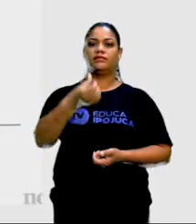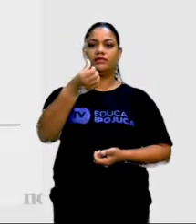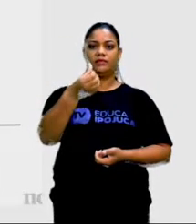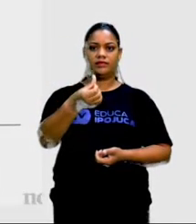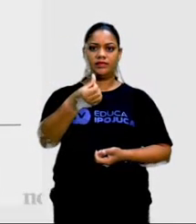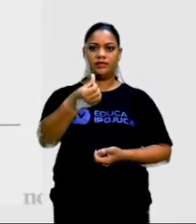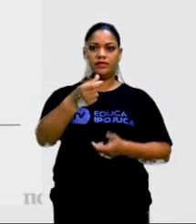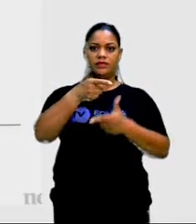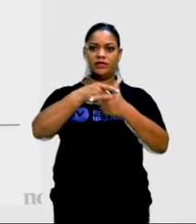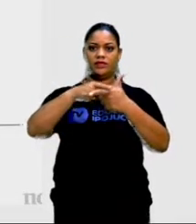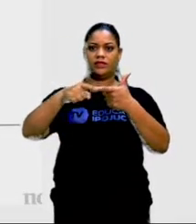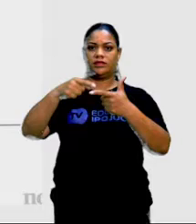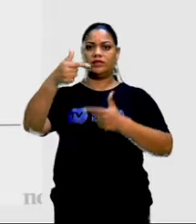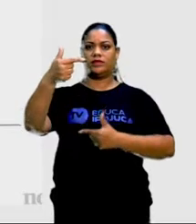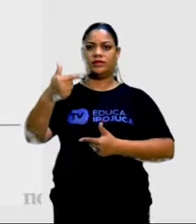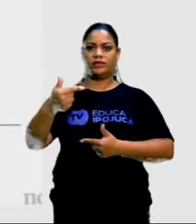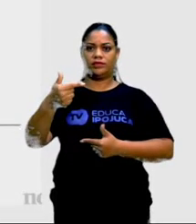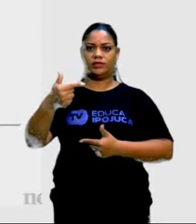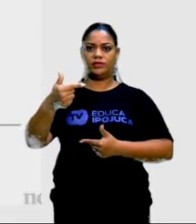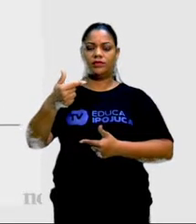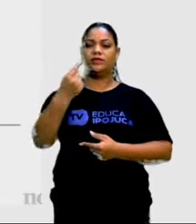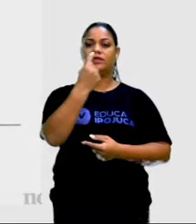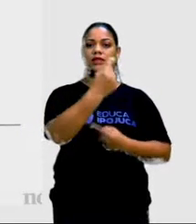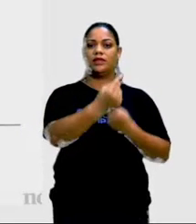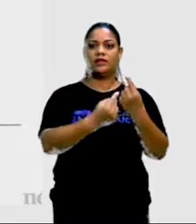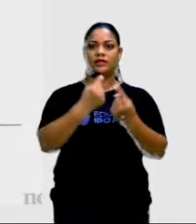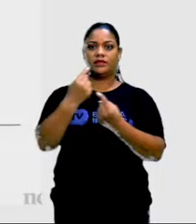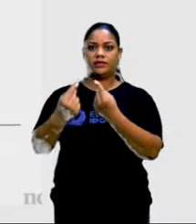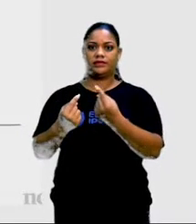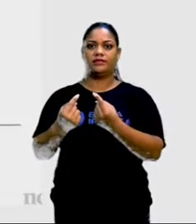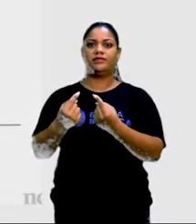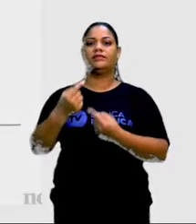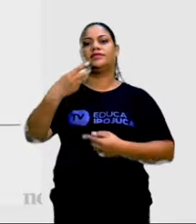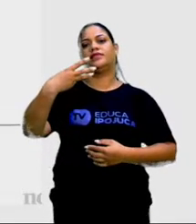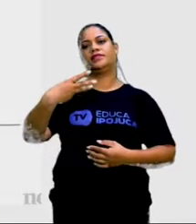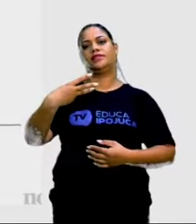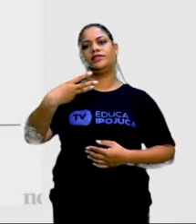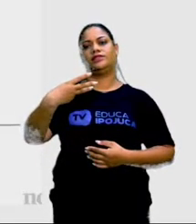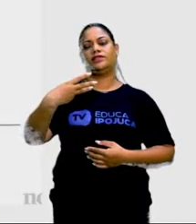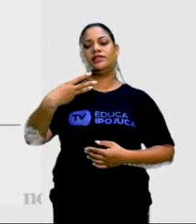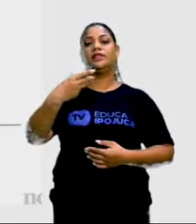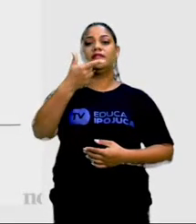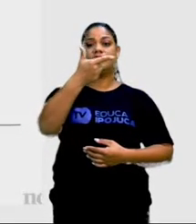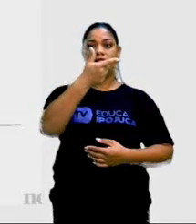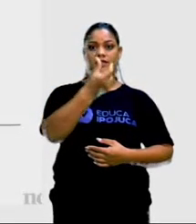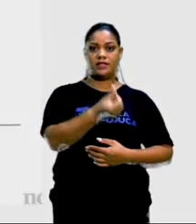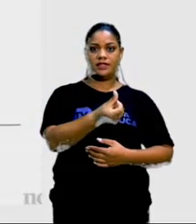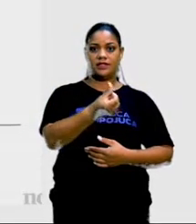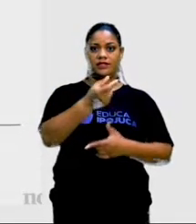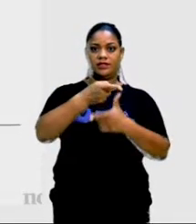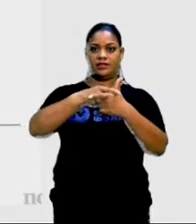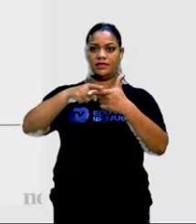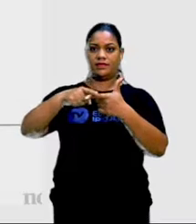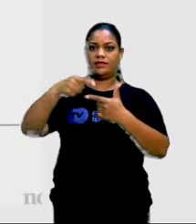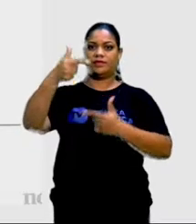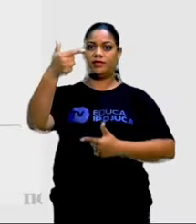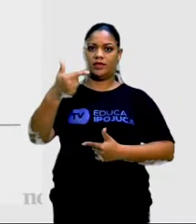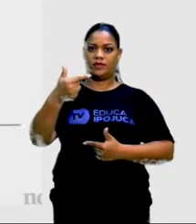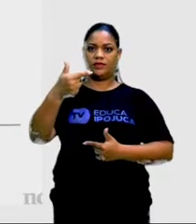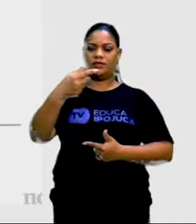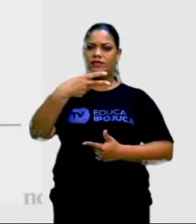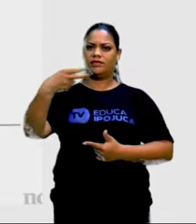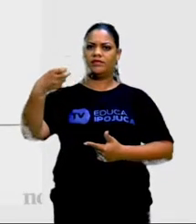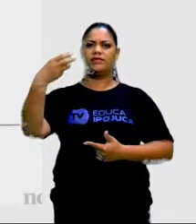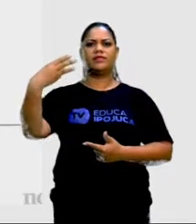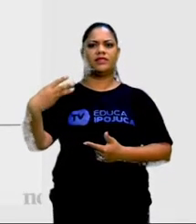6 dividido para 2, cada um ficou com 3, porque 6 dividido para 2 é 3.